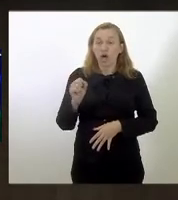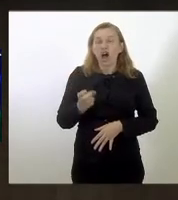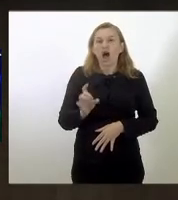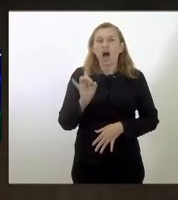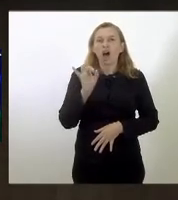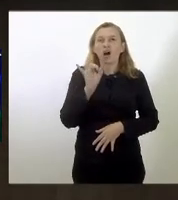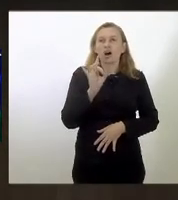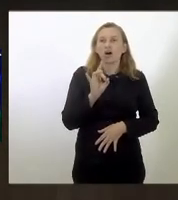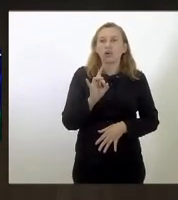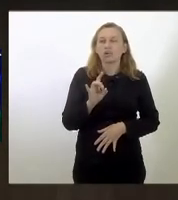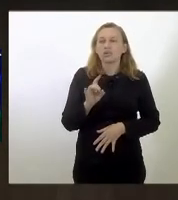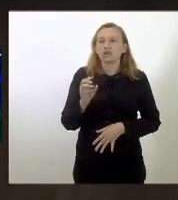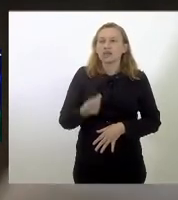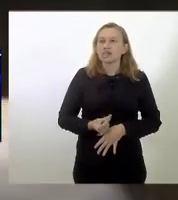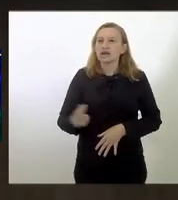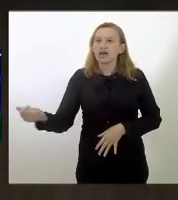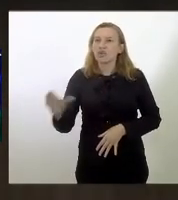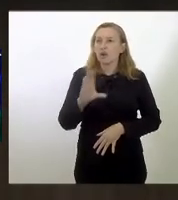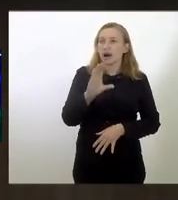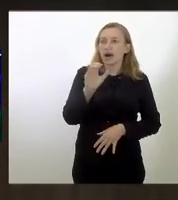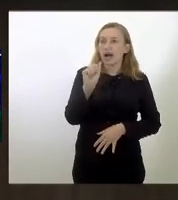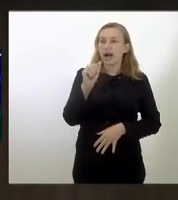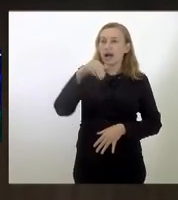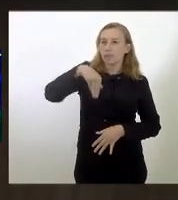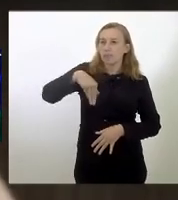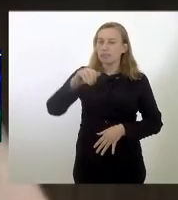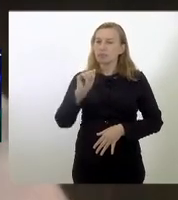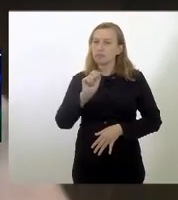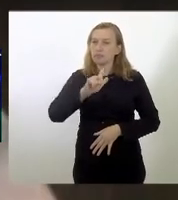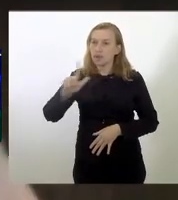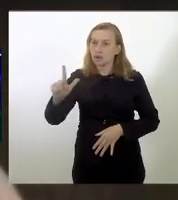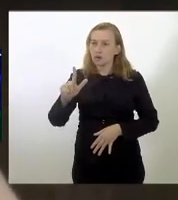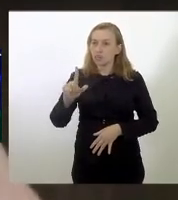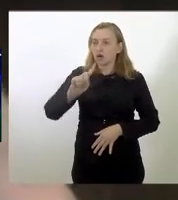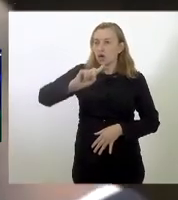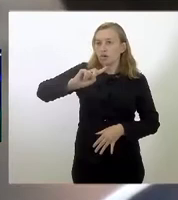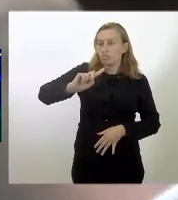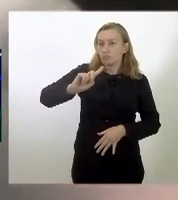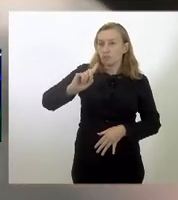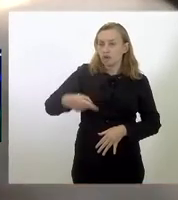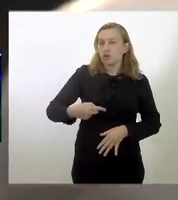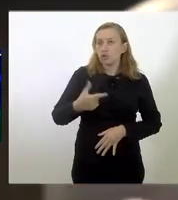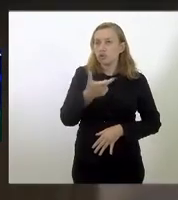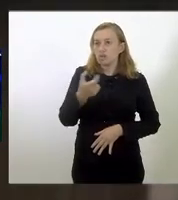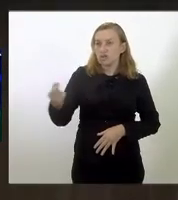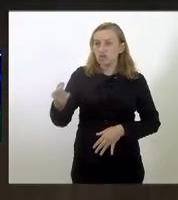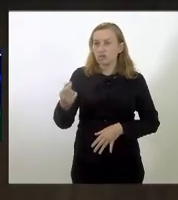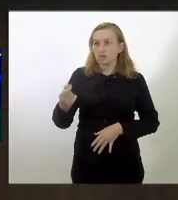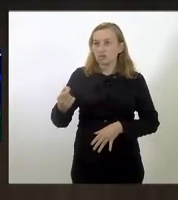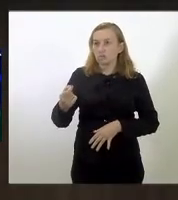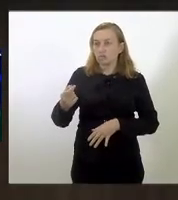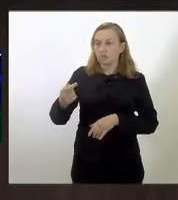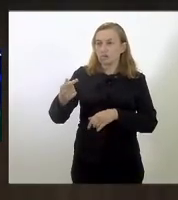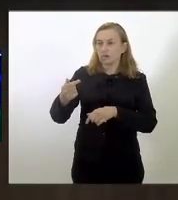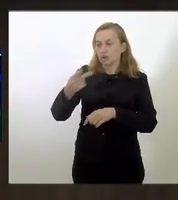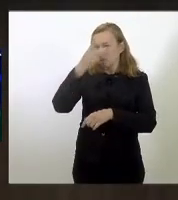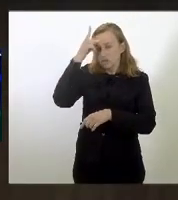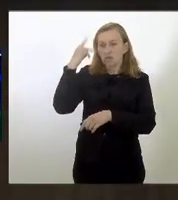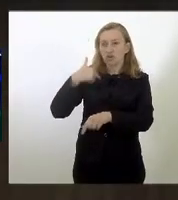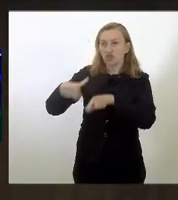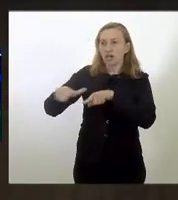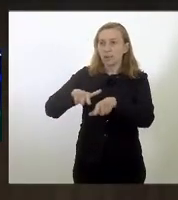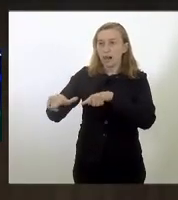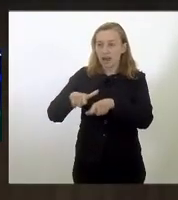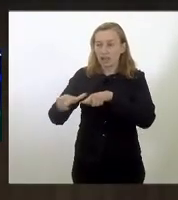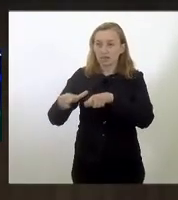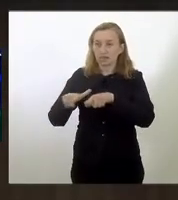estava instalada em São Gonçalo e tinha mais ou menos 1.200 funcionários. Então, temos que ter todos